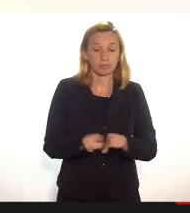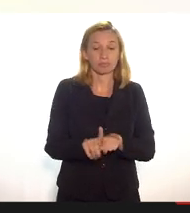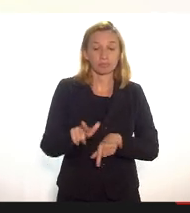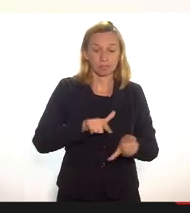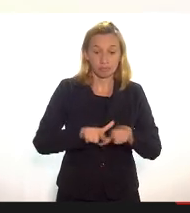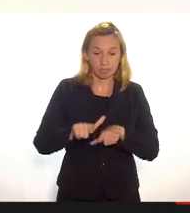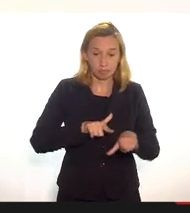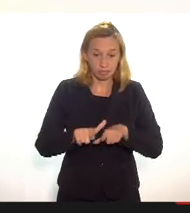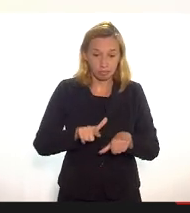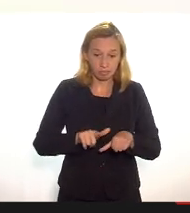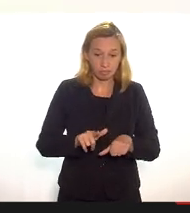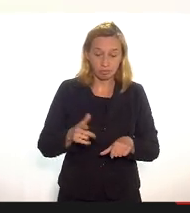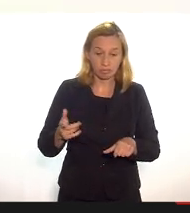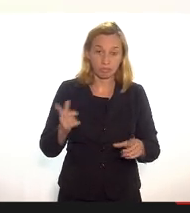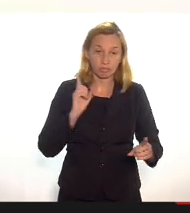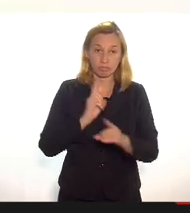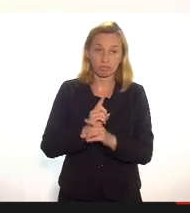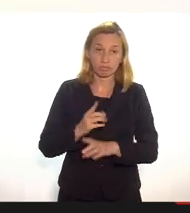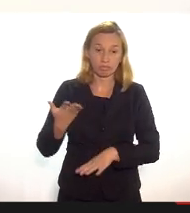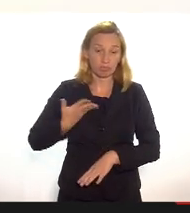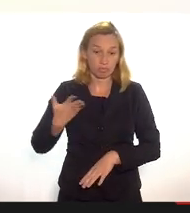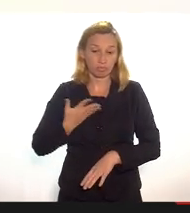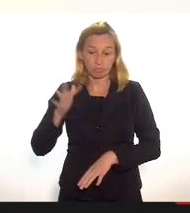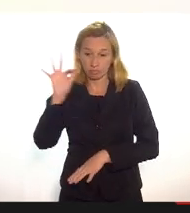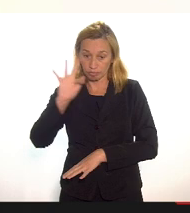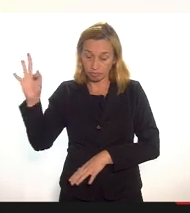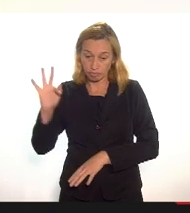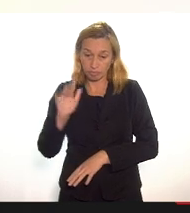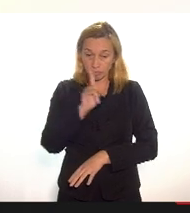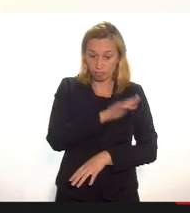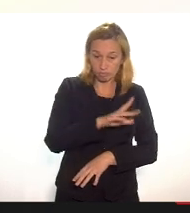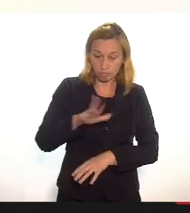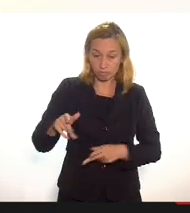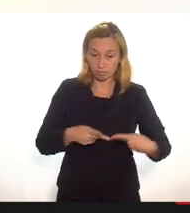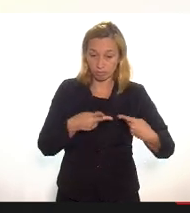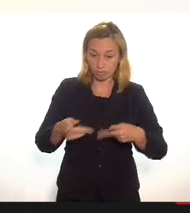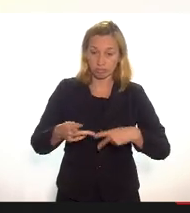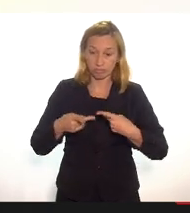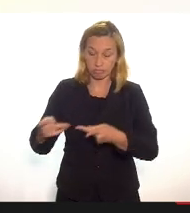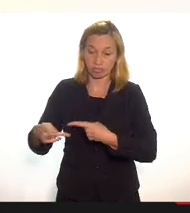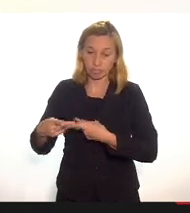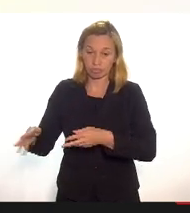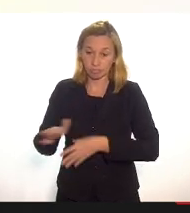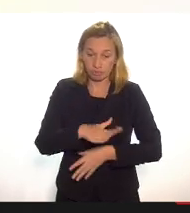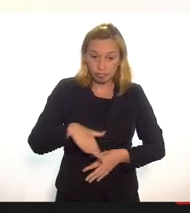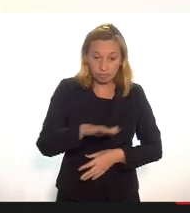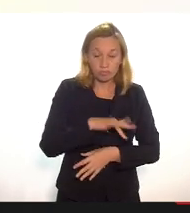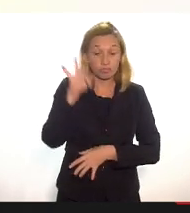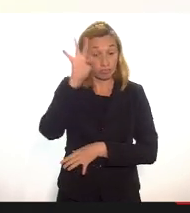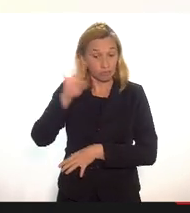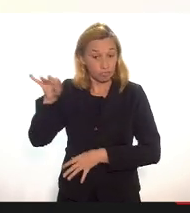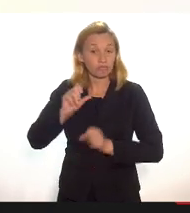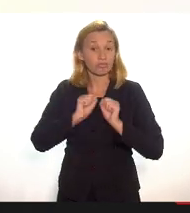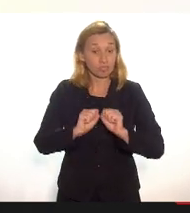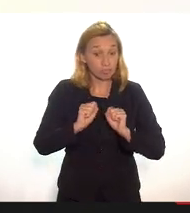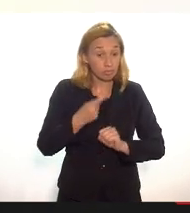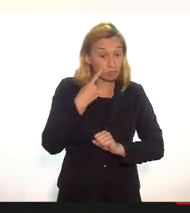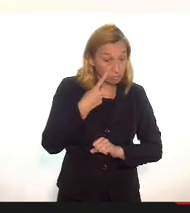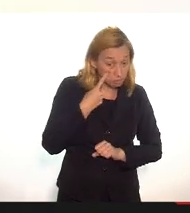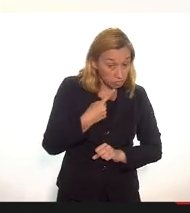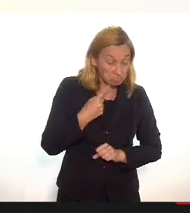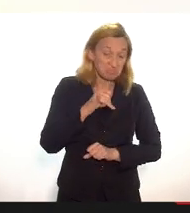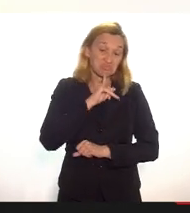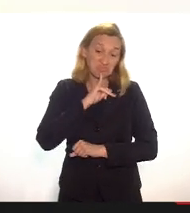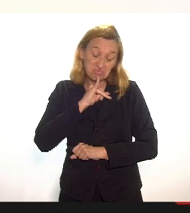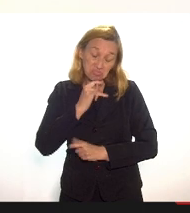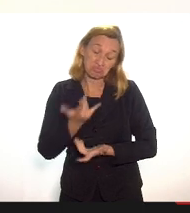até em conjunto com os colegas do MP Federal, também visitamos diversas vezes essas unidades da rede federal e a gente pôde constatar com muita